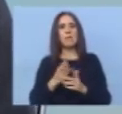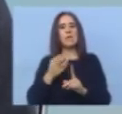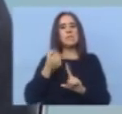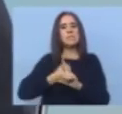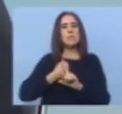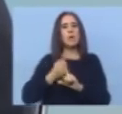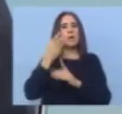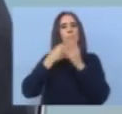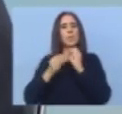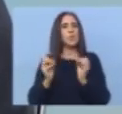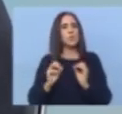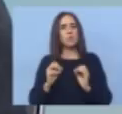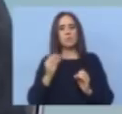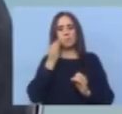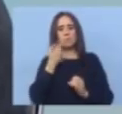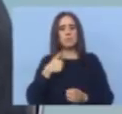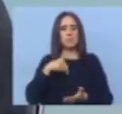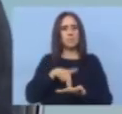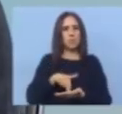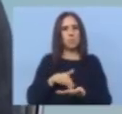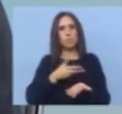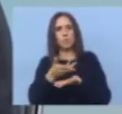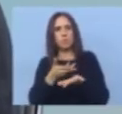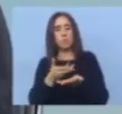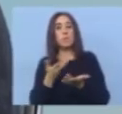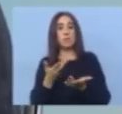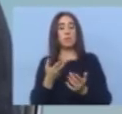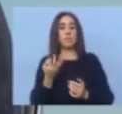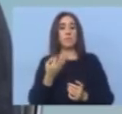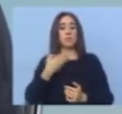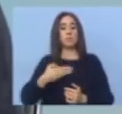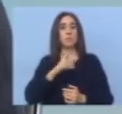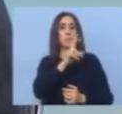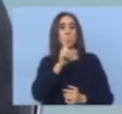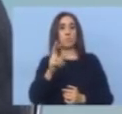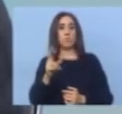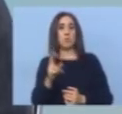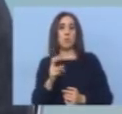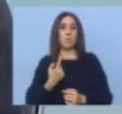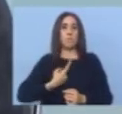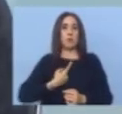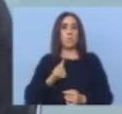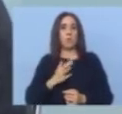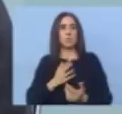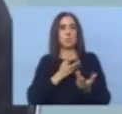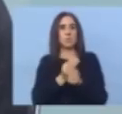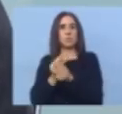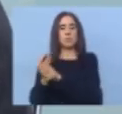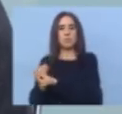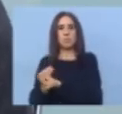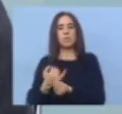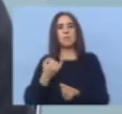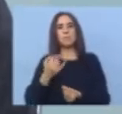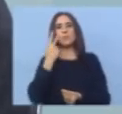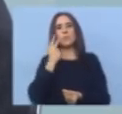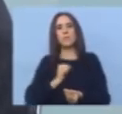fundamental de saber estar com o próximo. E como numa semana de missões somos quase obrigados a estar com os outros, depois vamos para a